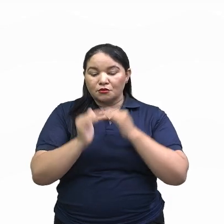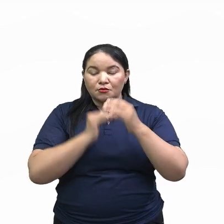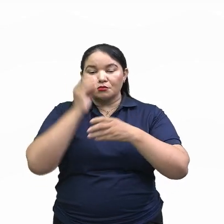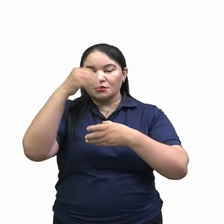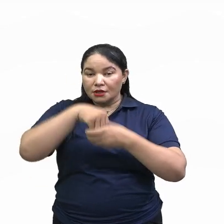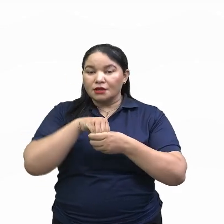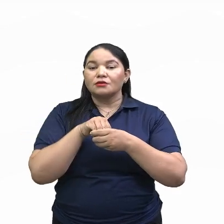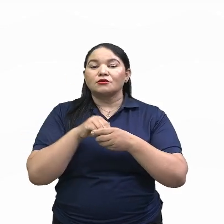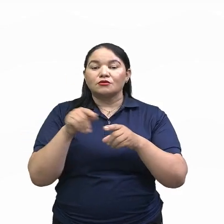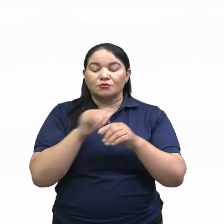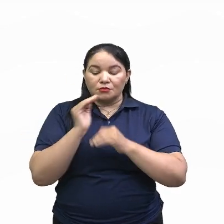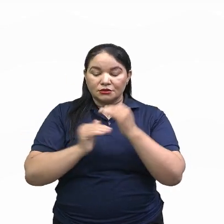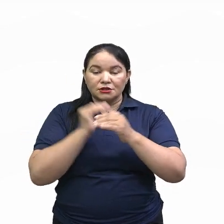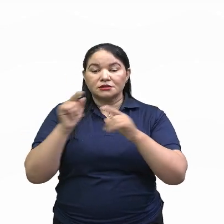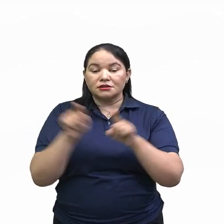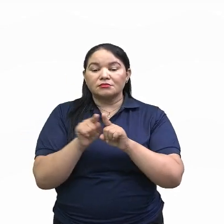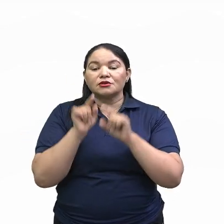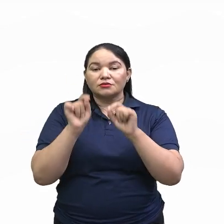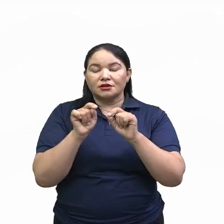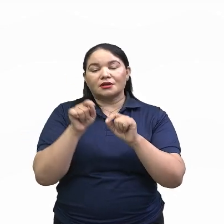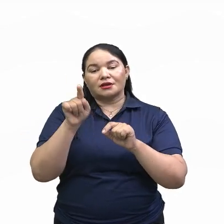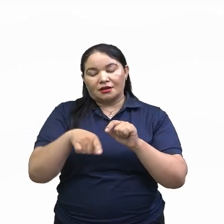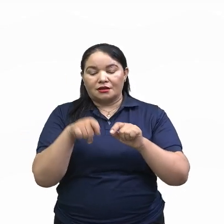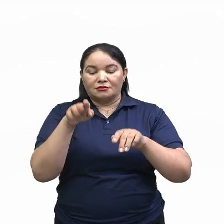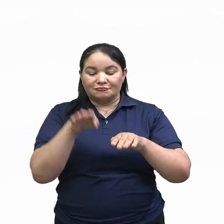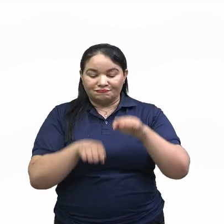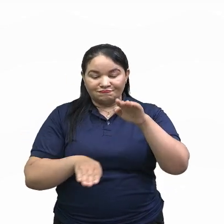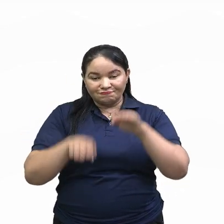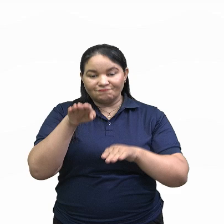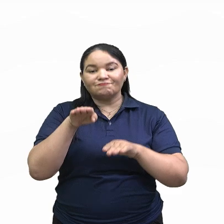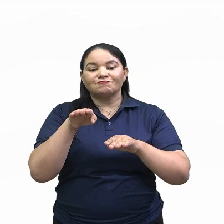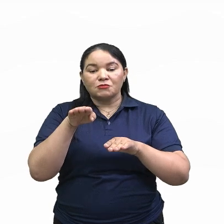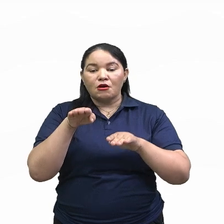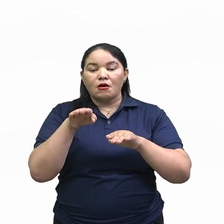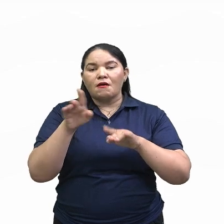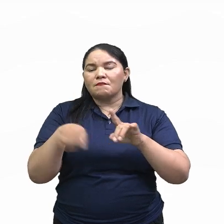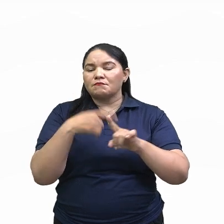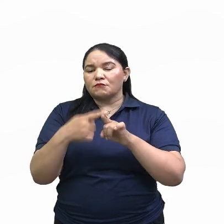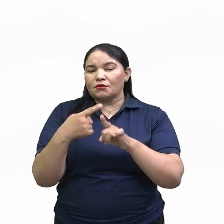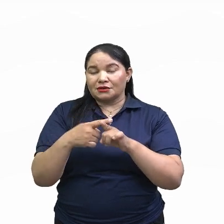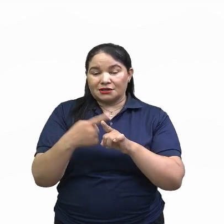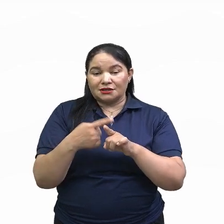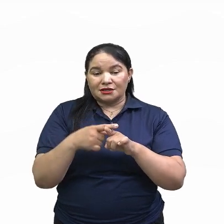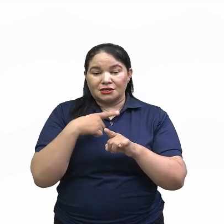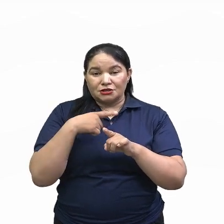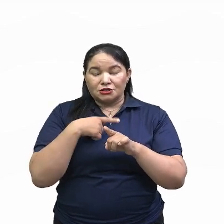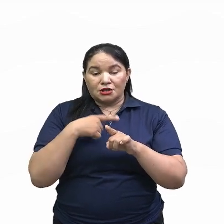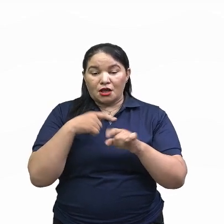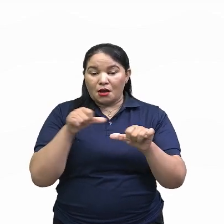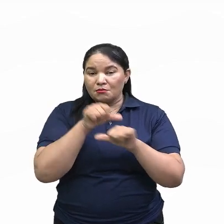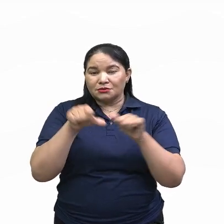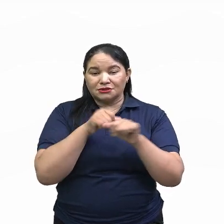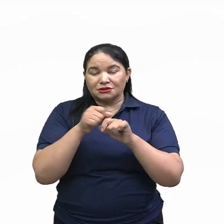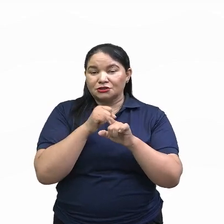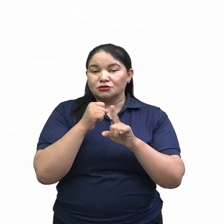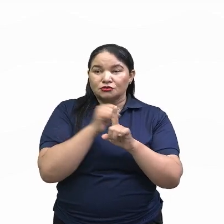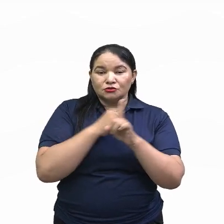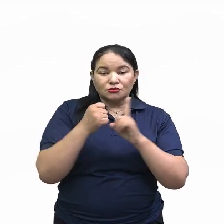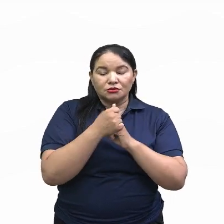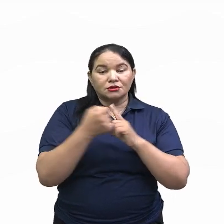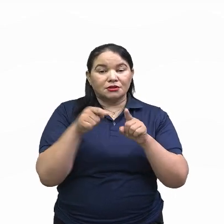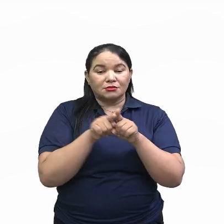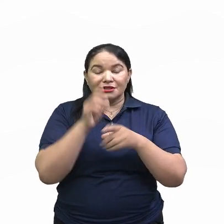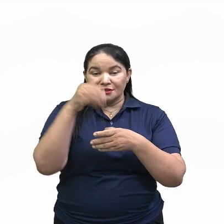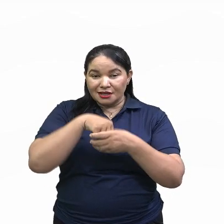estratificação, existe a questão da desigualdade, né? Porque quando você tem a estratificação social, dentro dessa